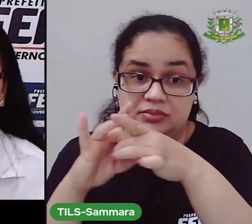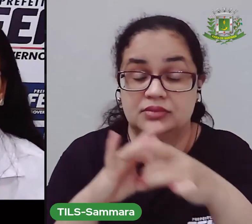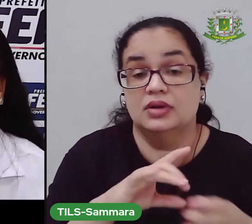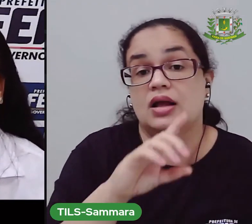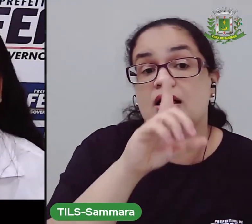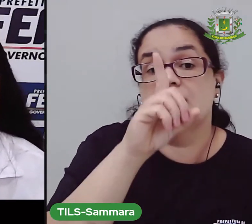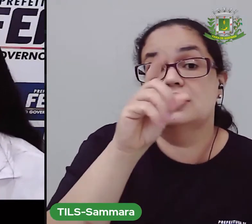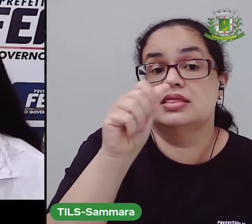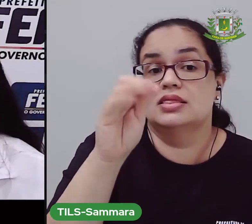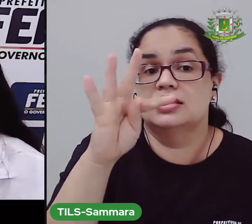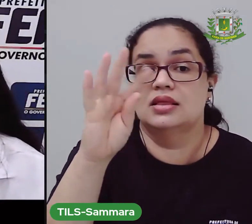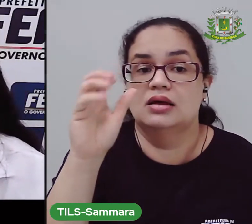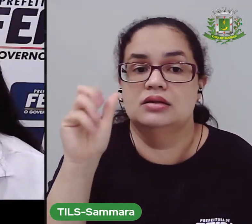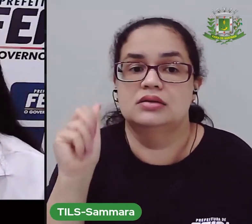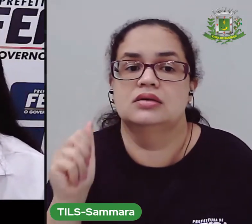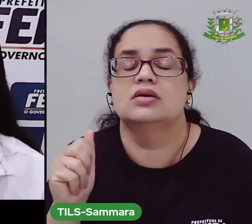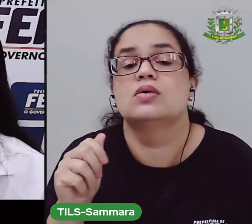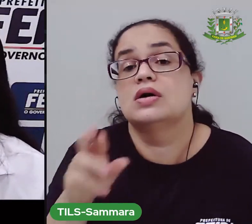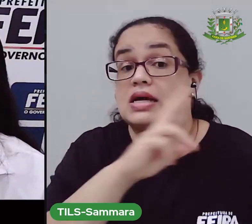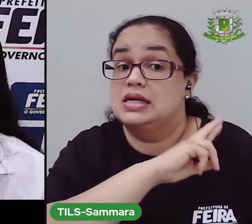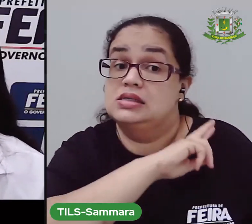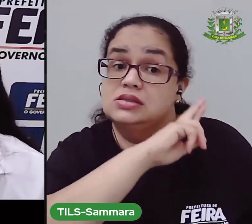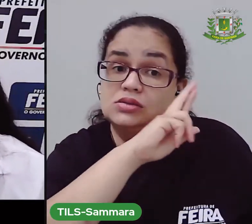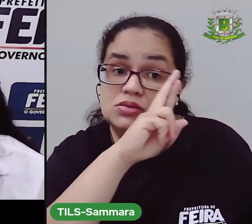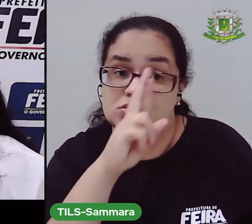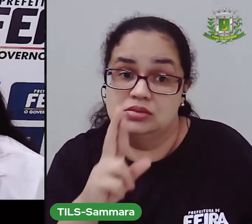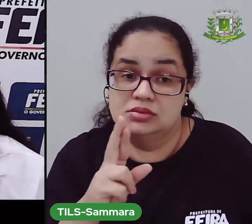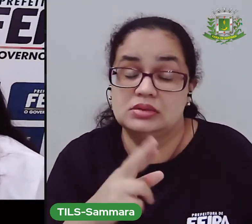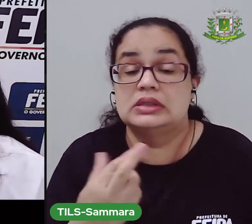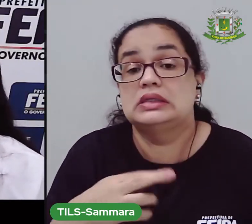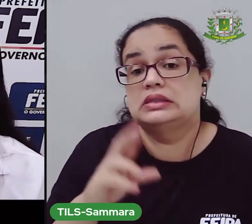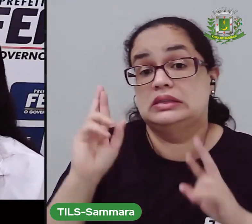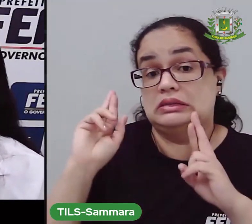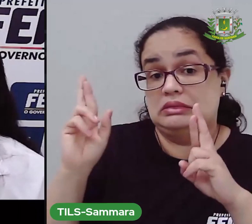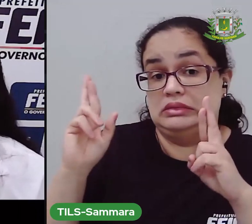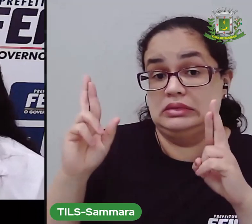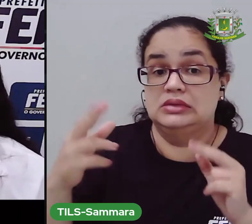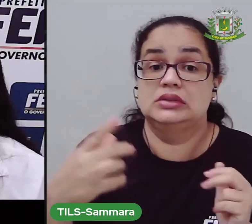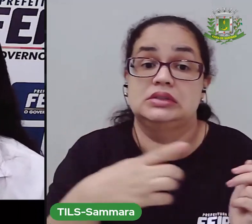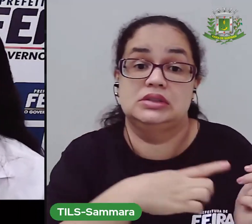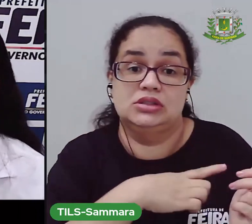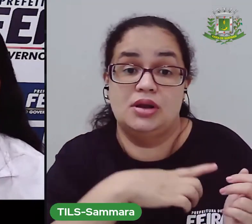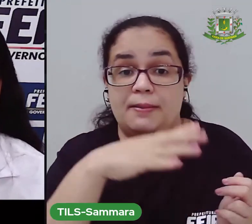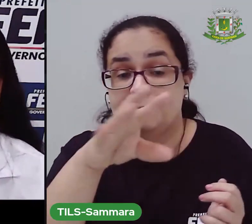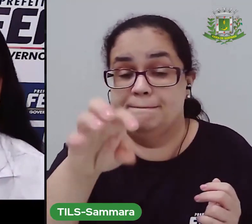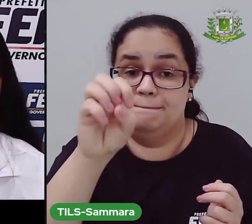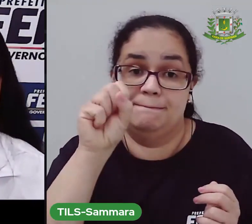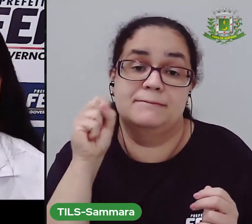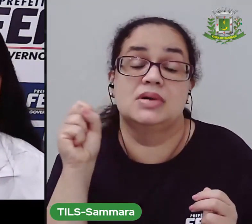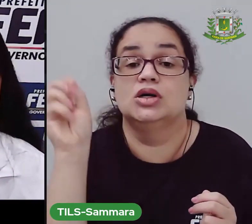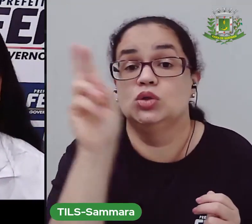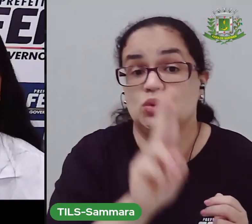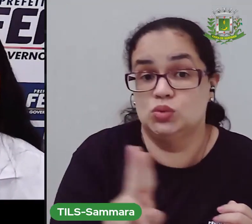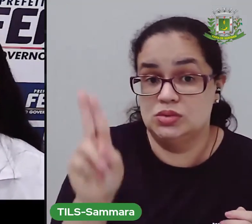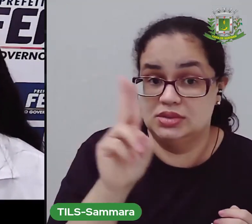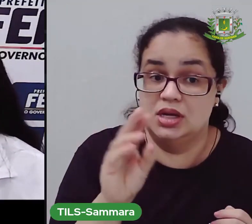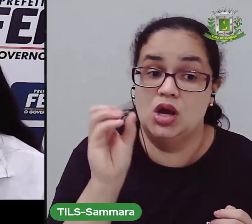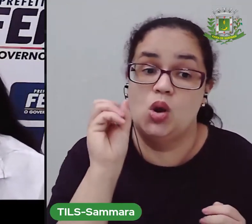tá? Pede aí para o seu responsável te dar, se ainda não está com você, já pega, que a gente vai usar, tá